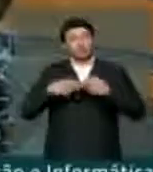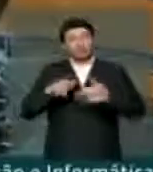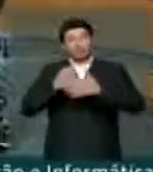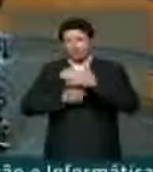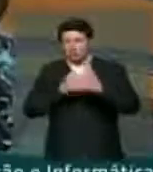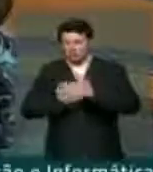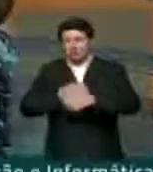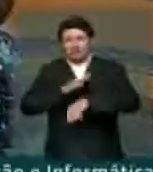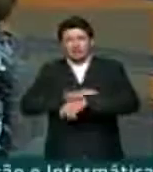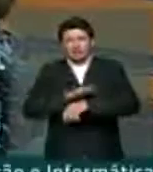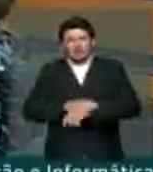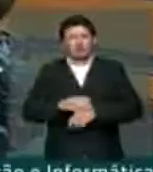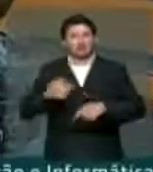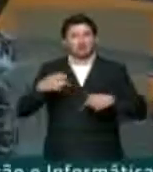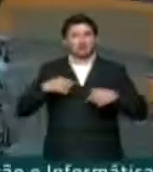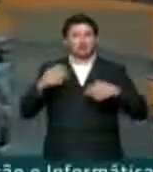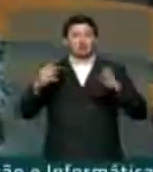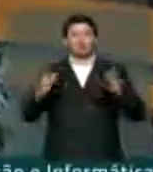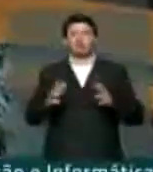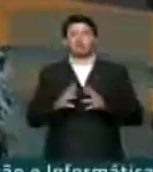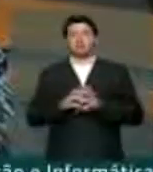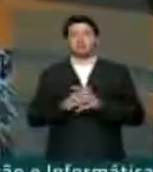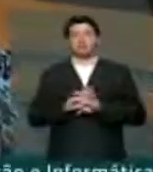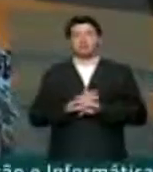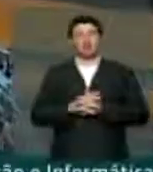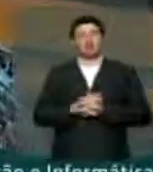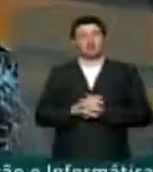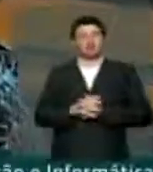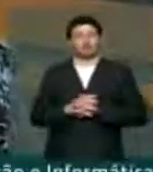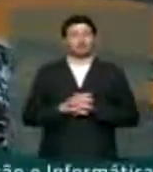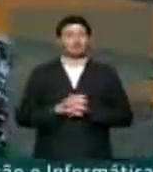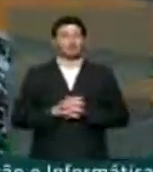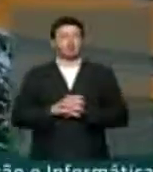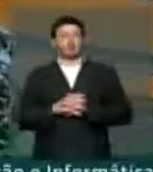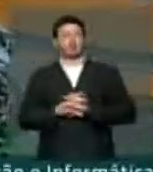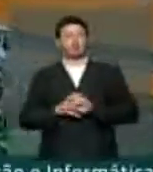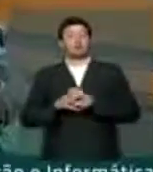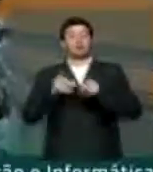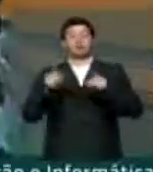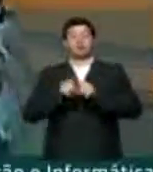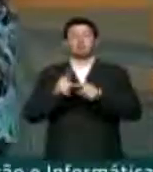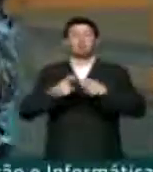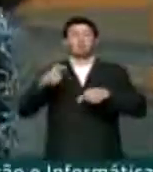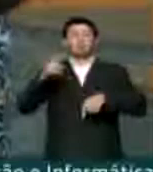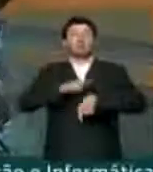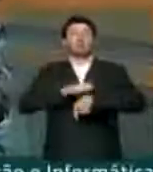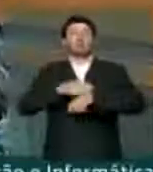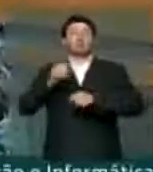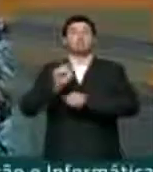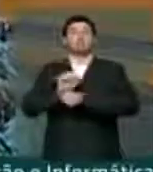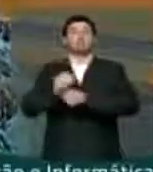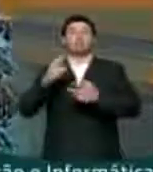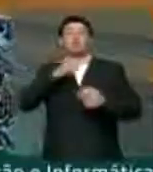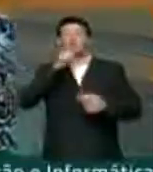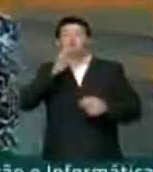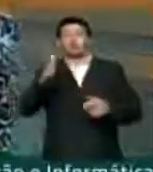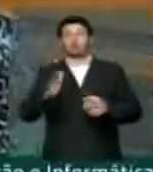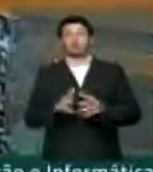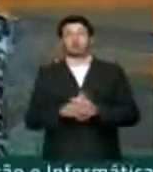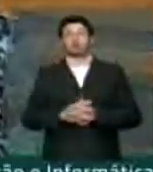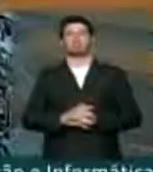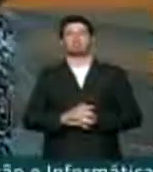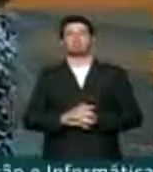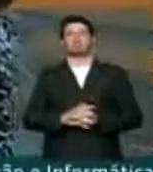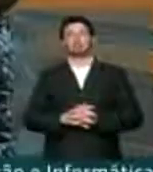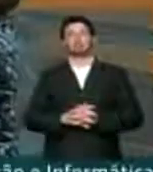e de militância, que eu já não tenho mais aquela paciência histórica que Paulo Freire falava. Quer dizer, porque eu não tenho mais muito tempo para esperar. Então, eu acho que eu quero